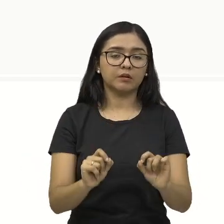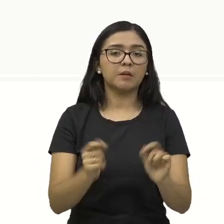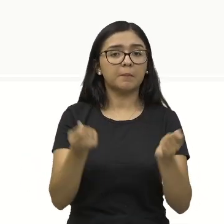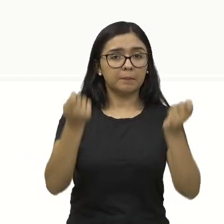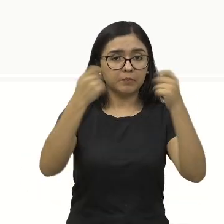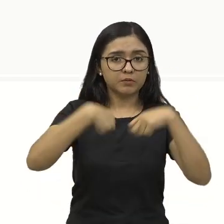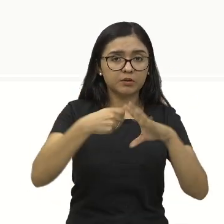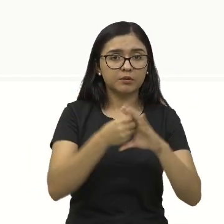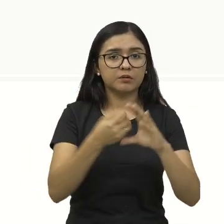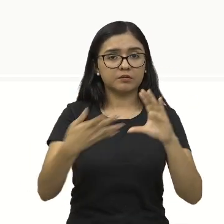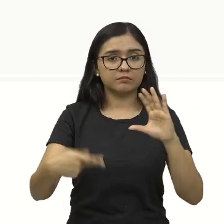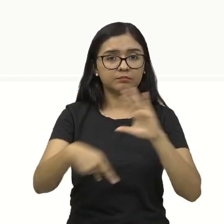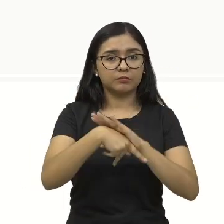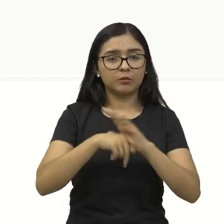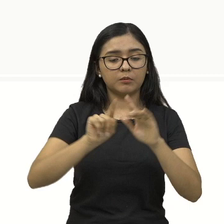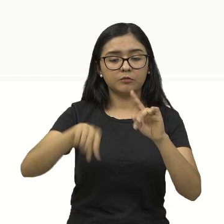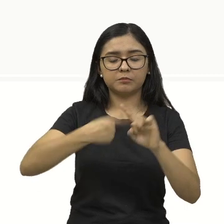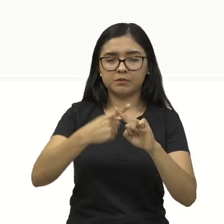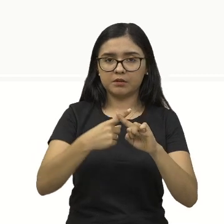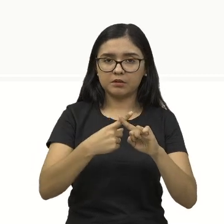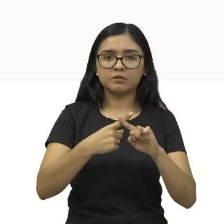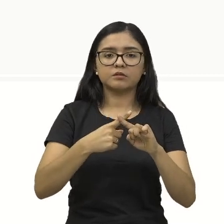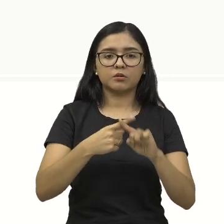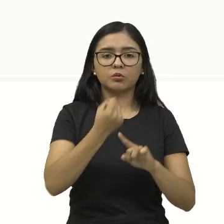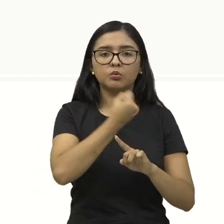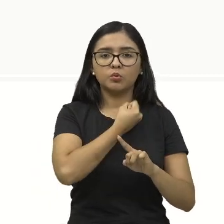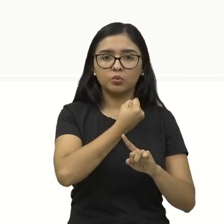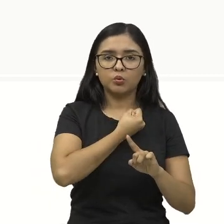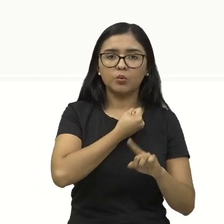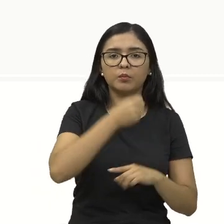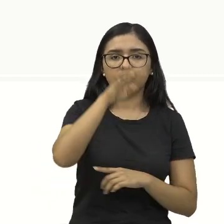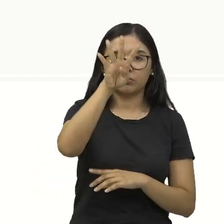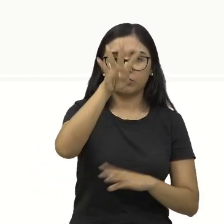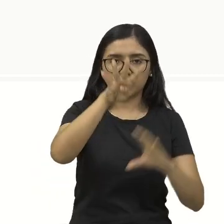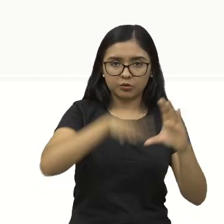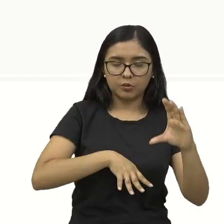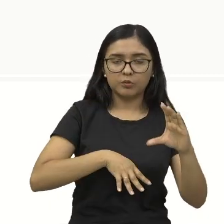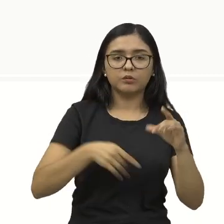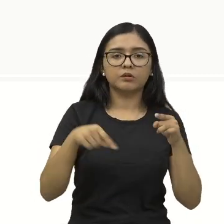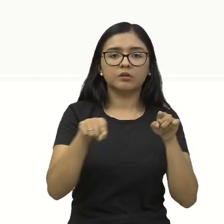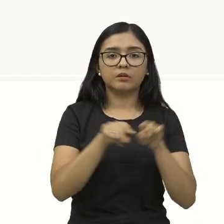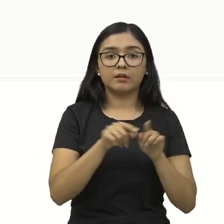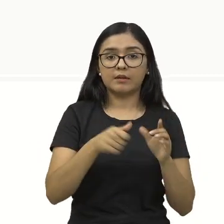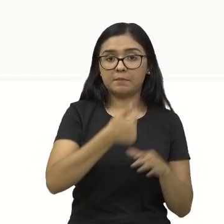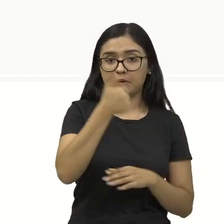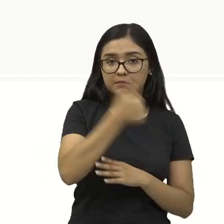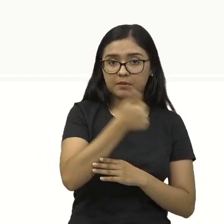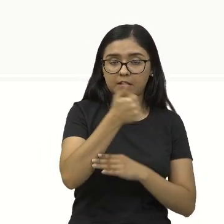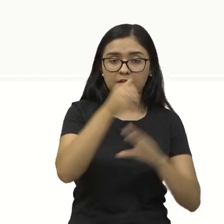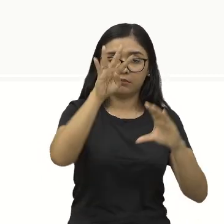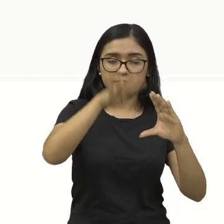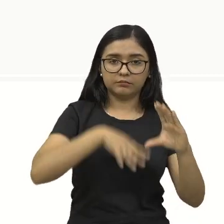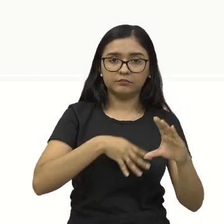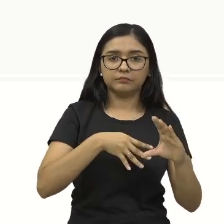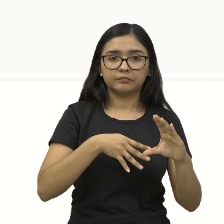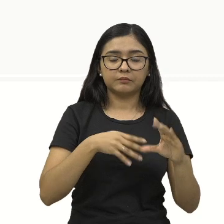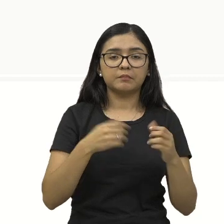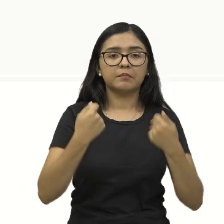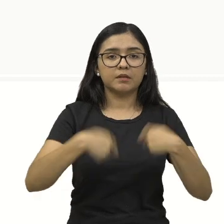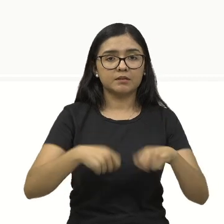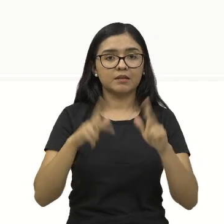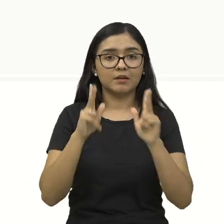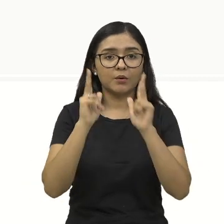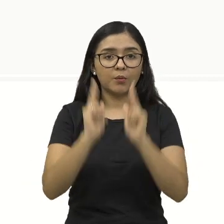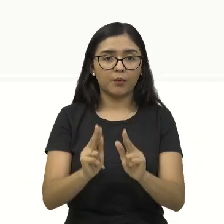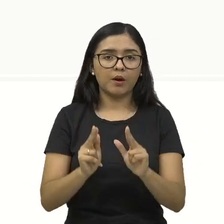condição válida, tá? Número de colunas da primeira matriz, né, deve ser igual ao número